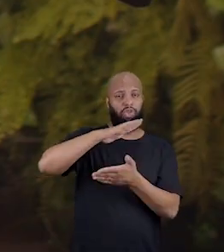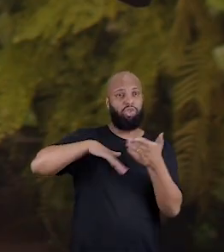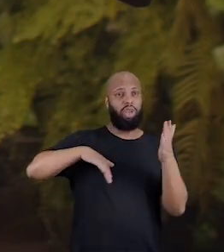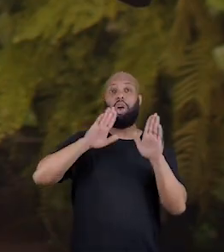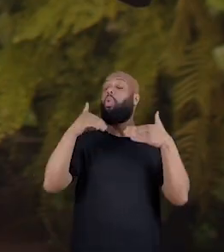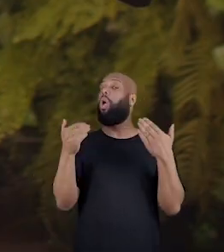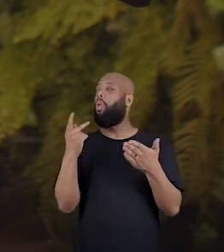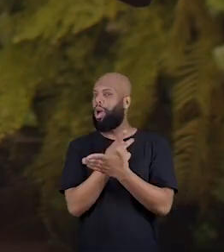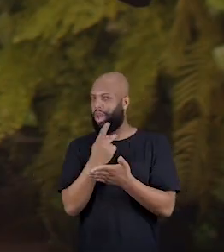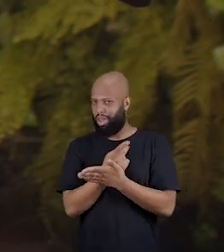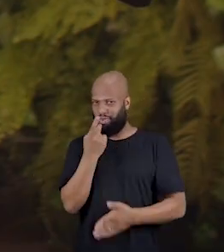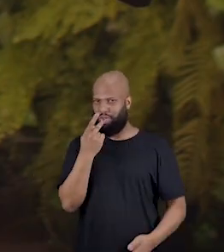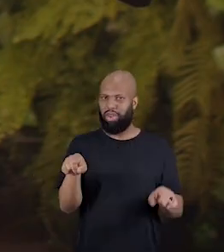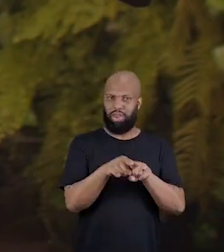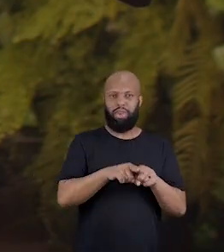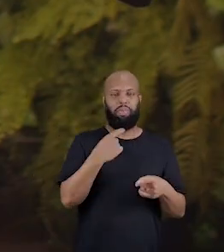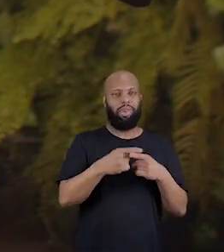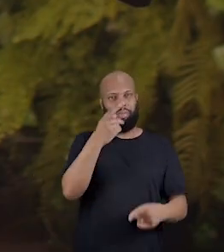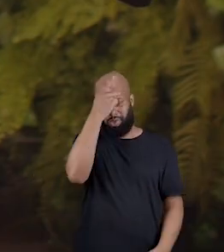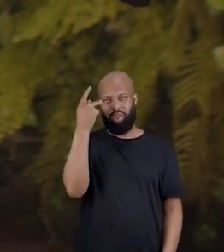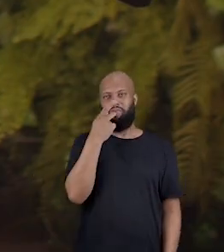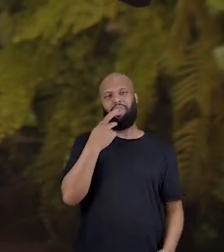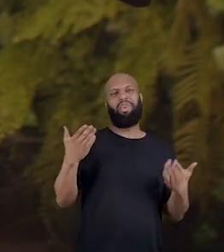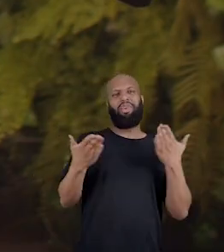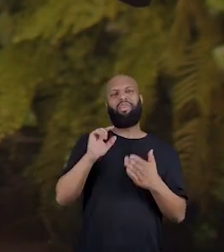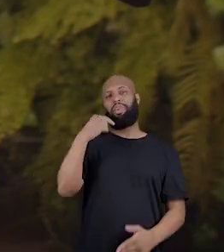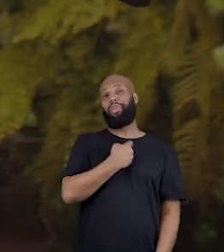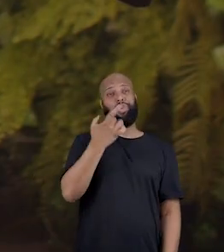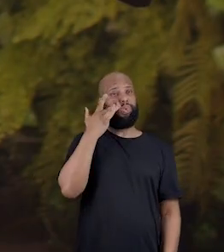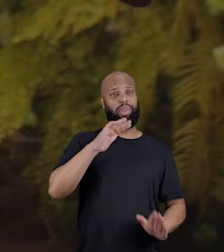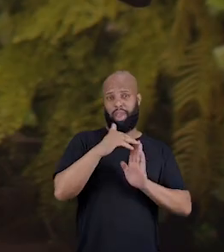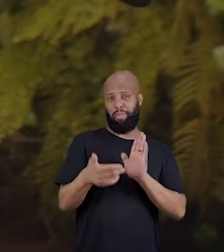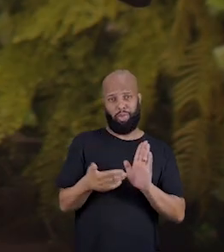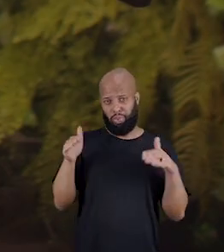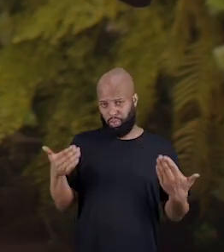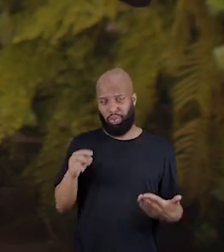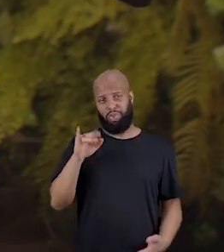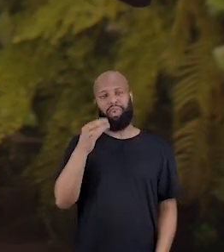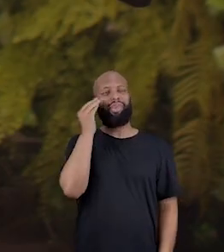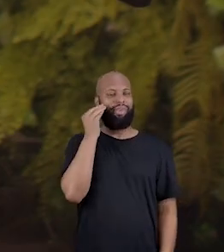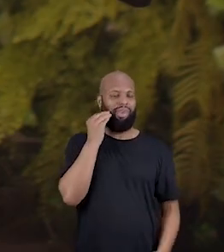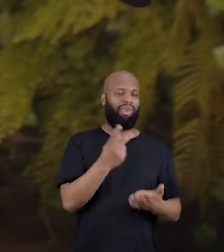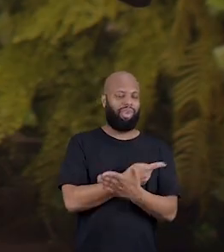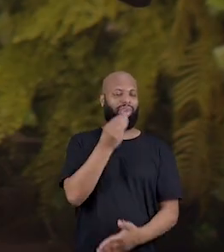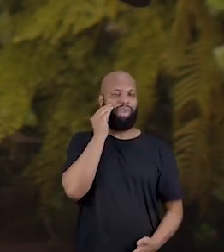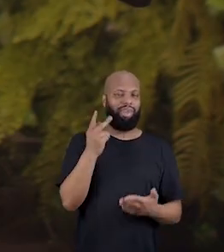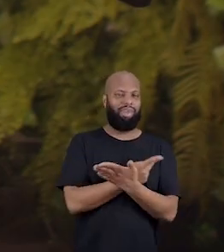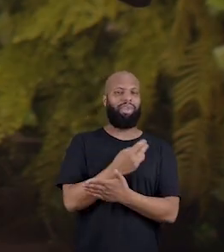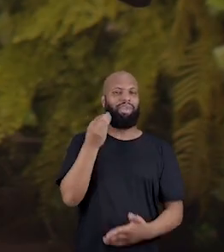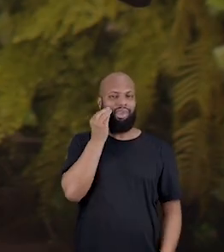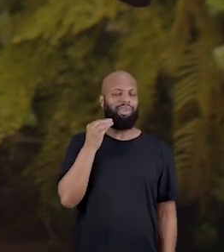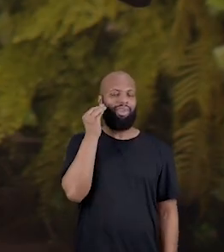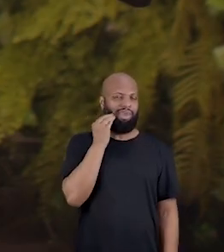pouco aqui também de quais erros a gente está falando, né? Ótimo. Porque às vezes as pessoas falam, não, agora a gente não sabe tudo, então, né, a gente vai testar, errar e